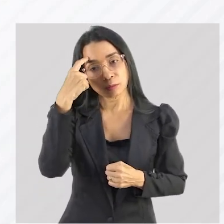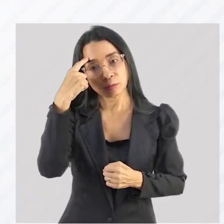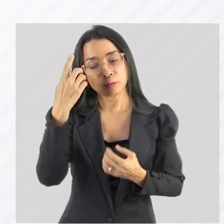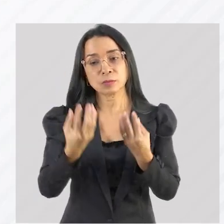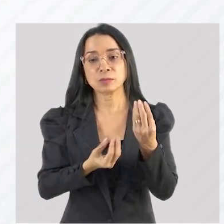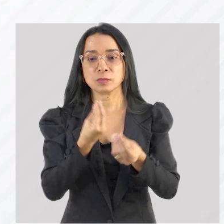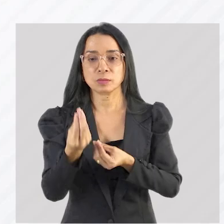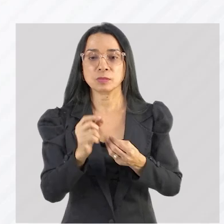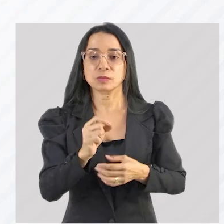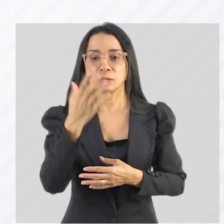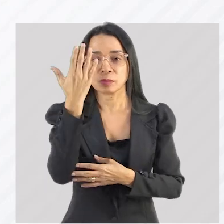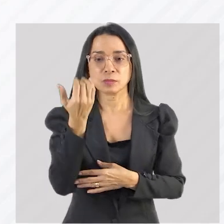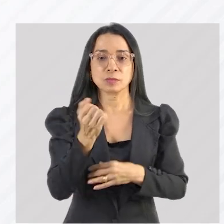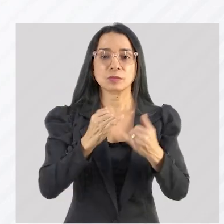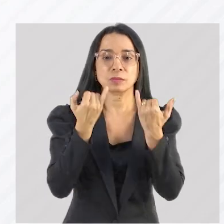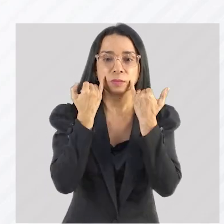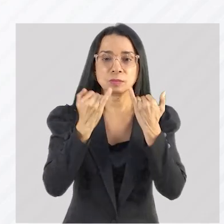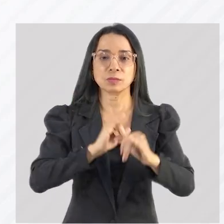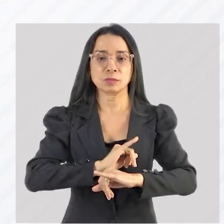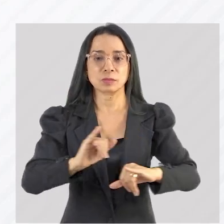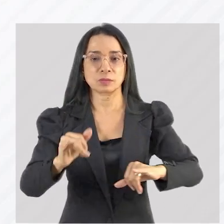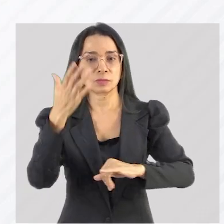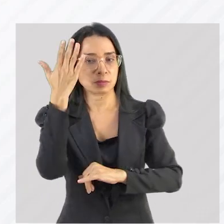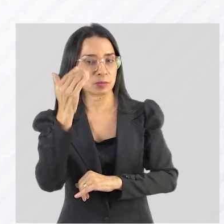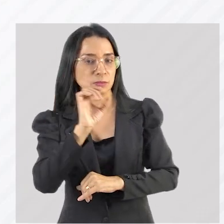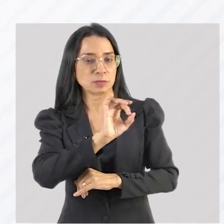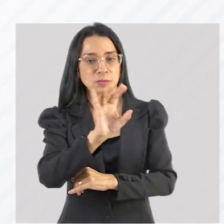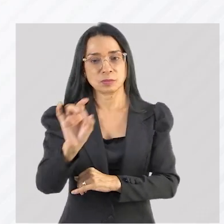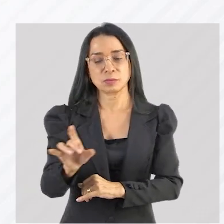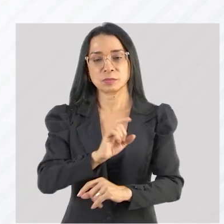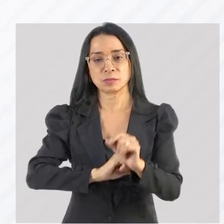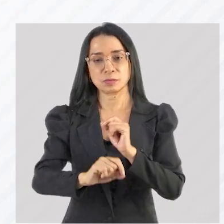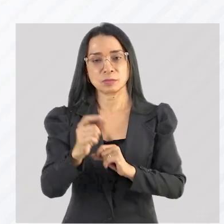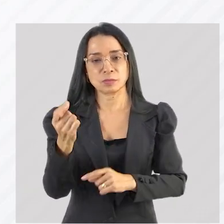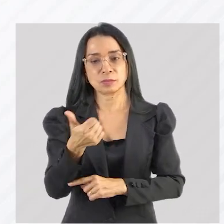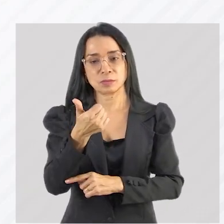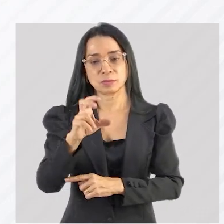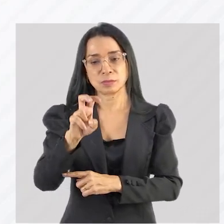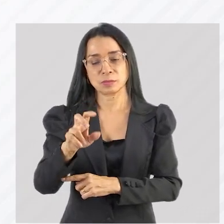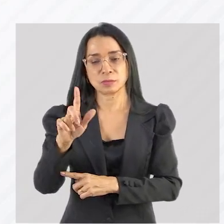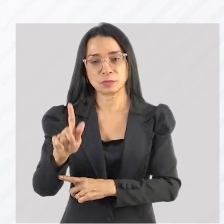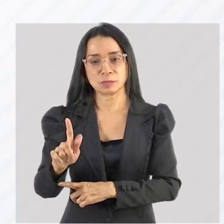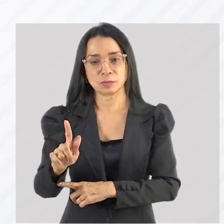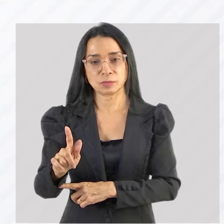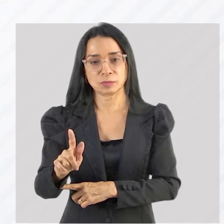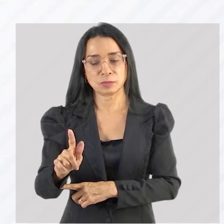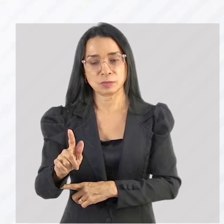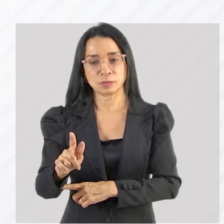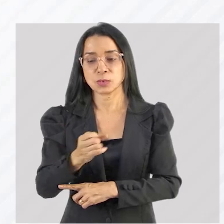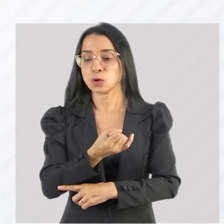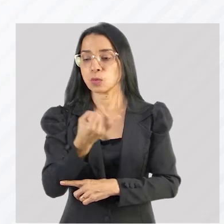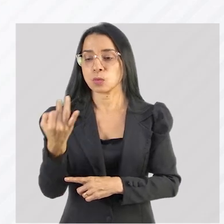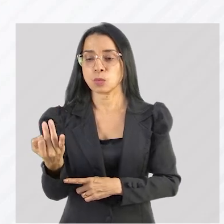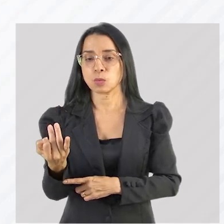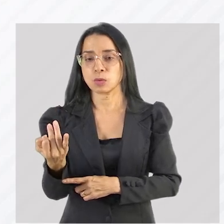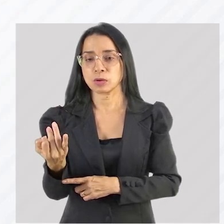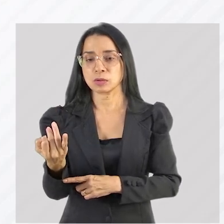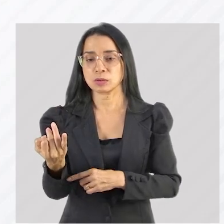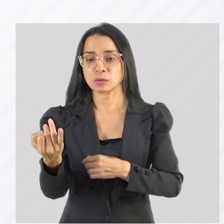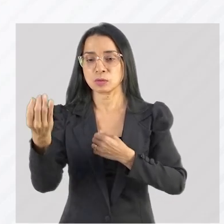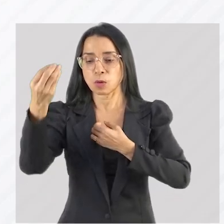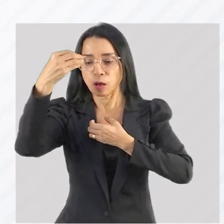O que a gente sabe aí dessa informação? A gente sabe que a cada 15 gramas, quanto é que você